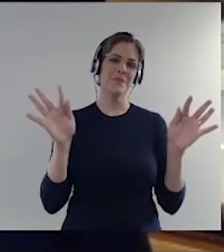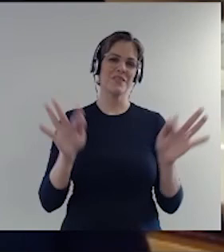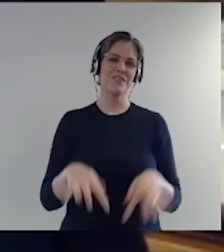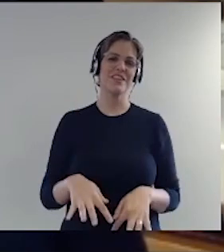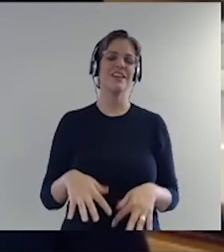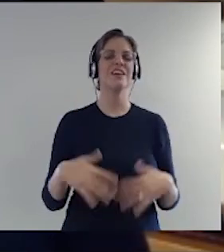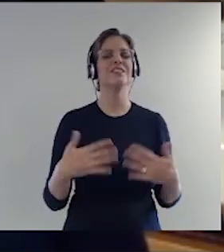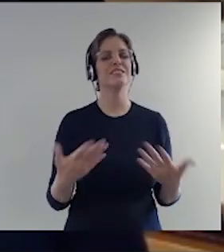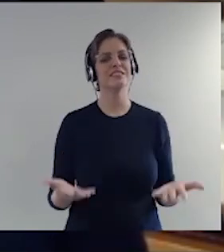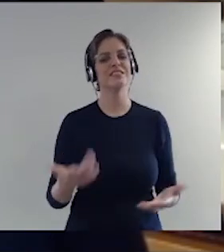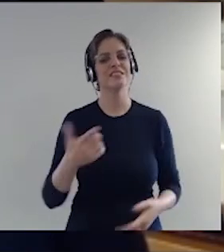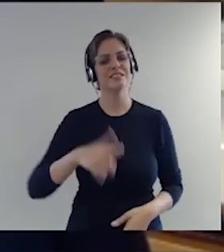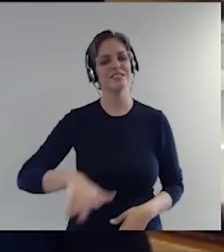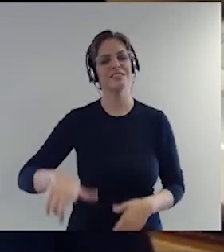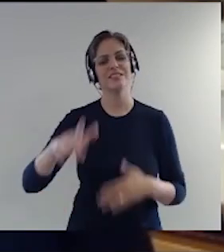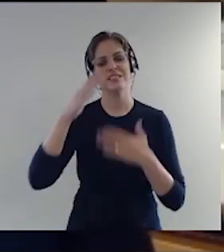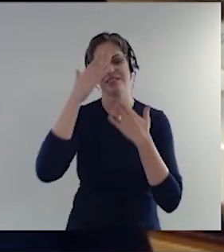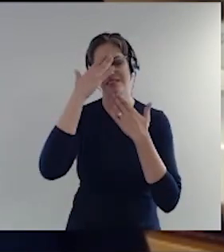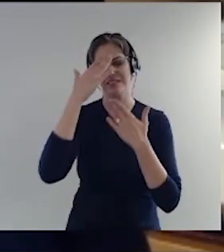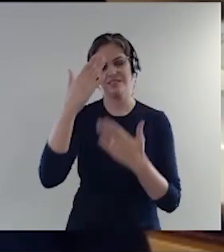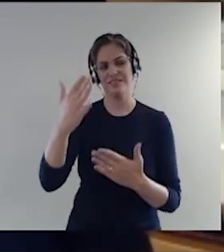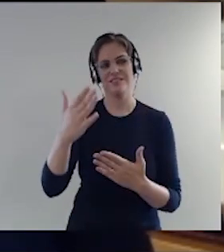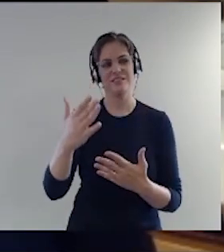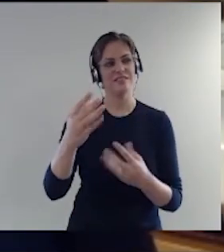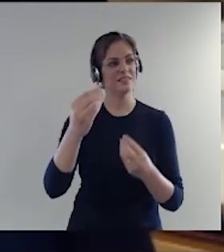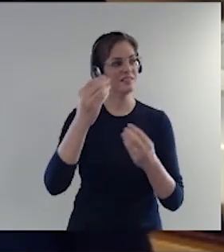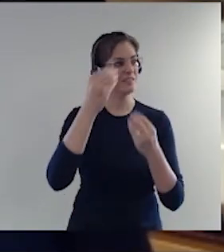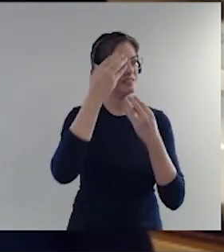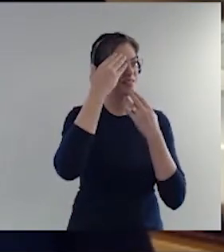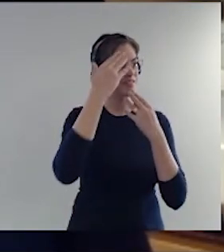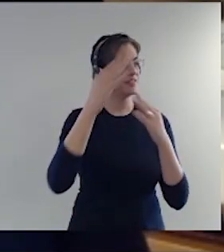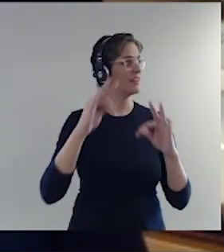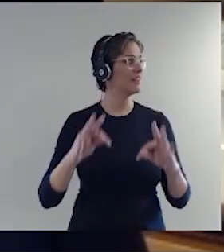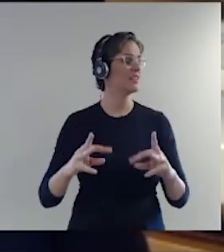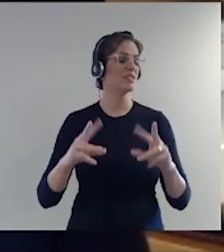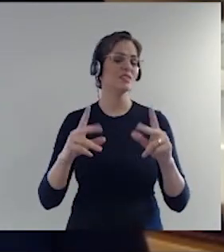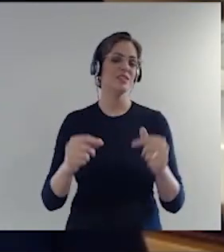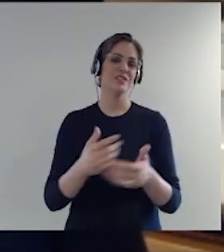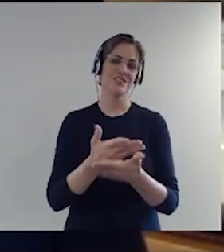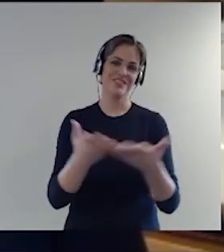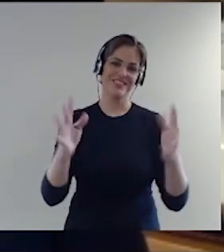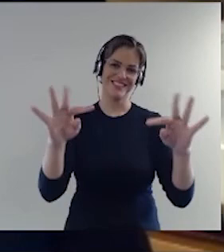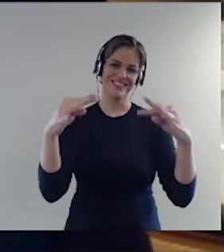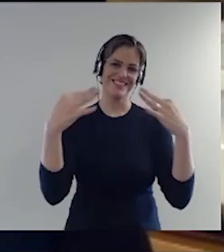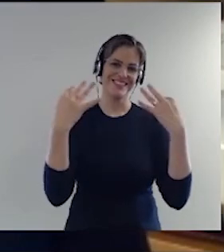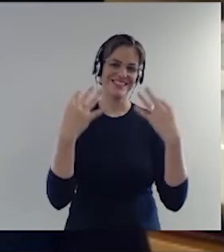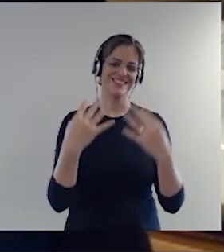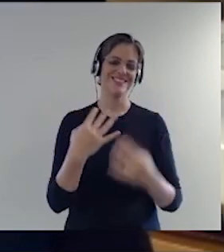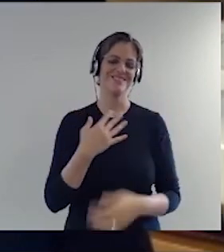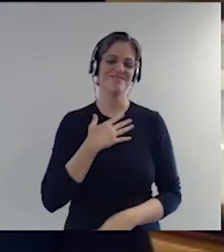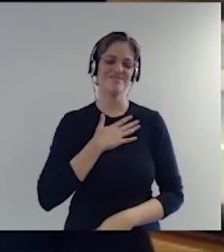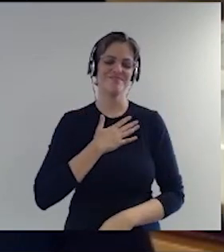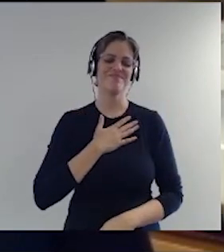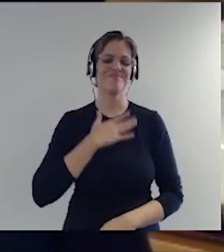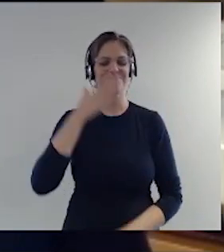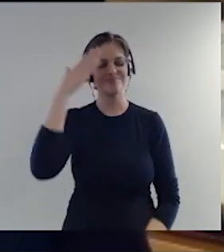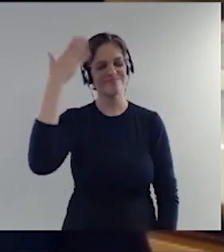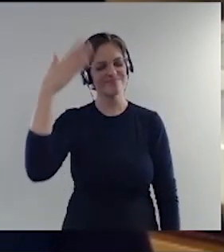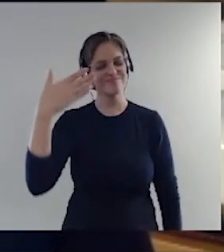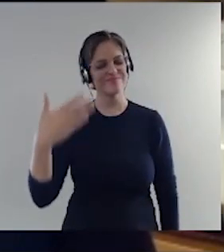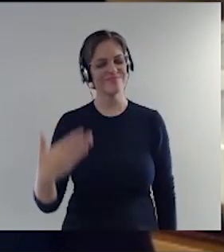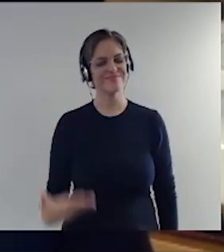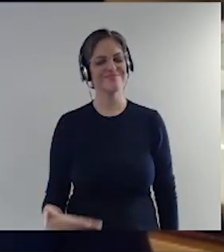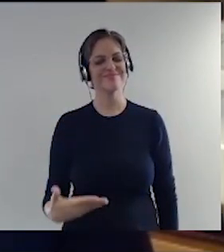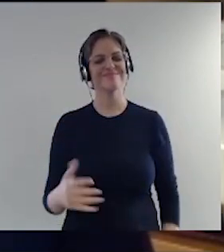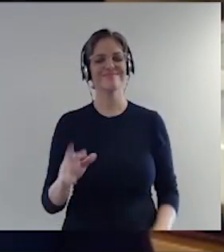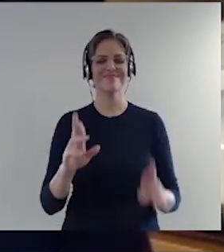renovo os meus agradecimentos e a minha gratidão a todos que, inclusive, estão nos assistindo. Foi uma honra e espero